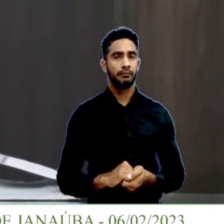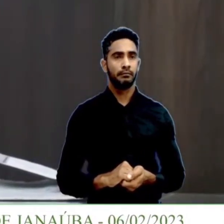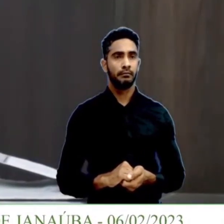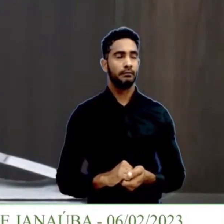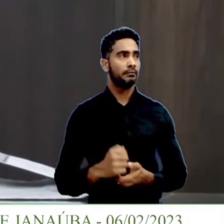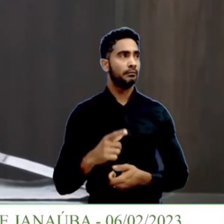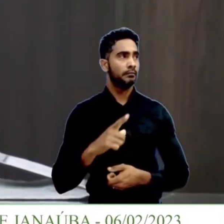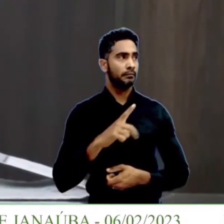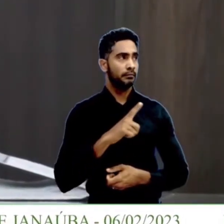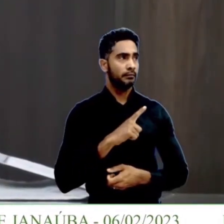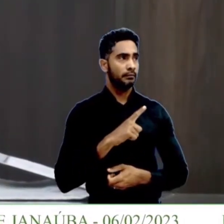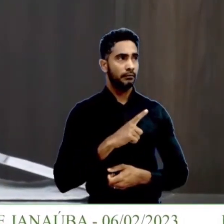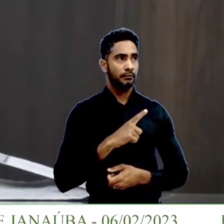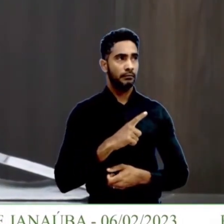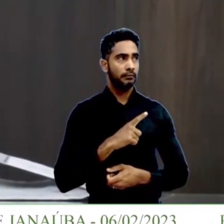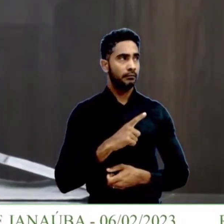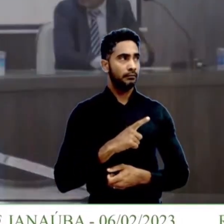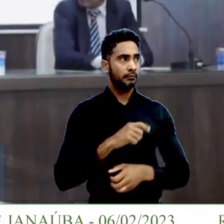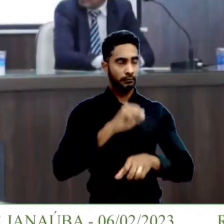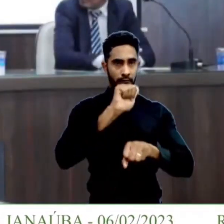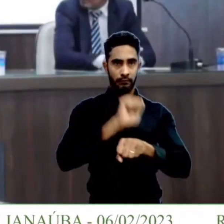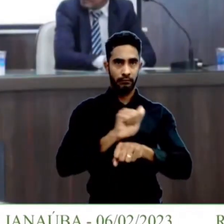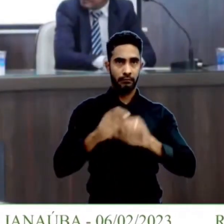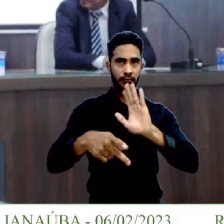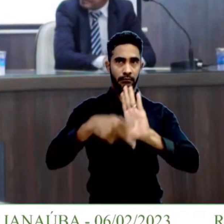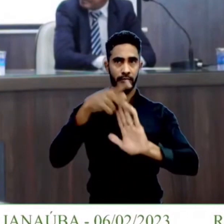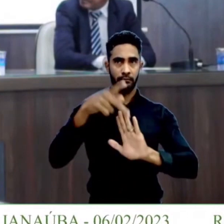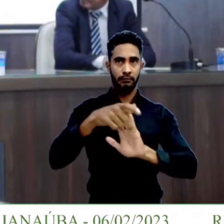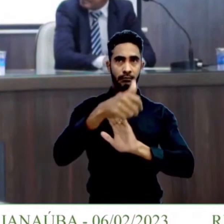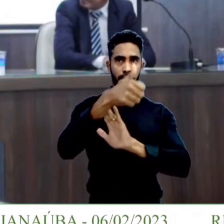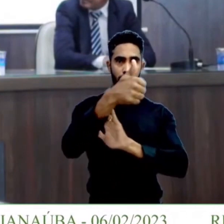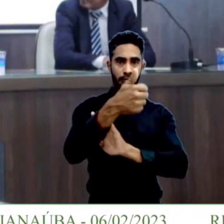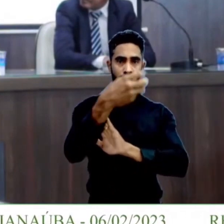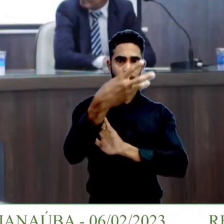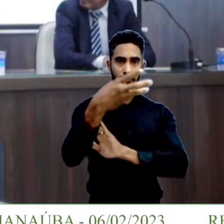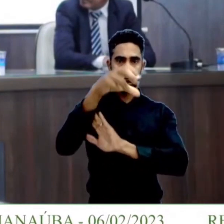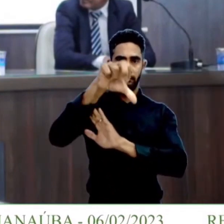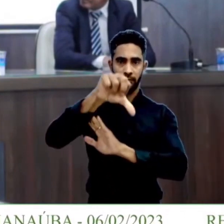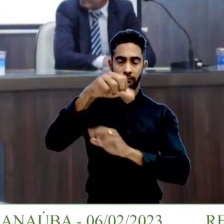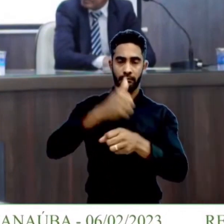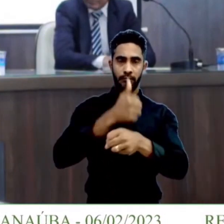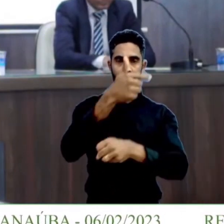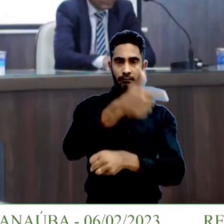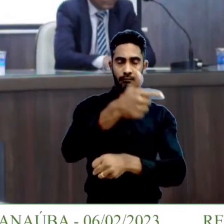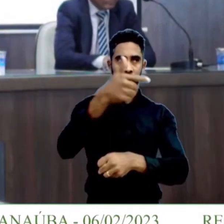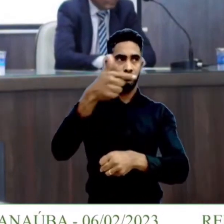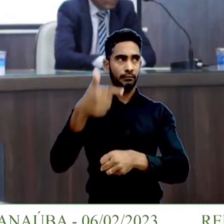Nós temos aqui, então, o veto ao projeto de lei número 139